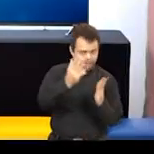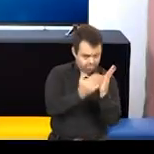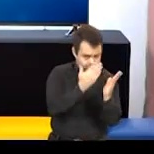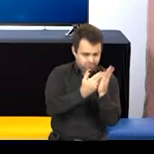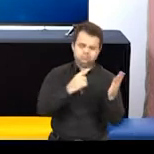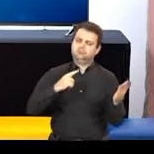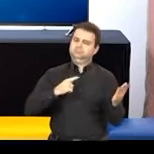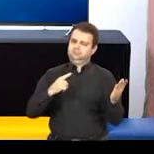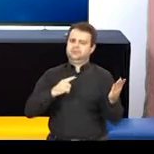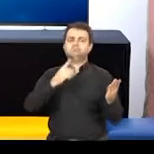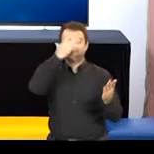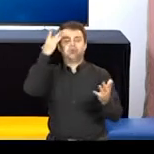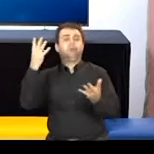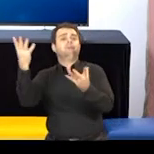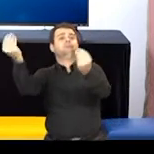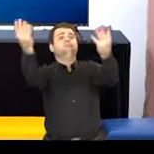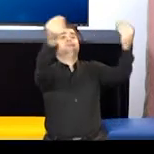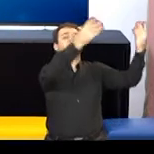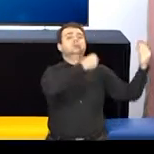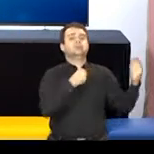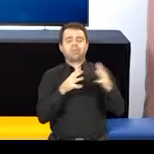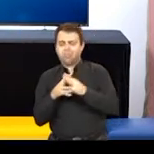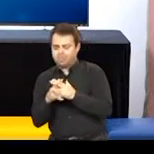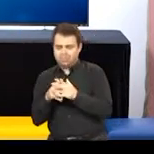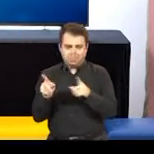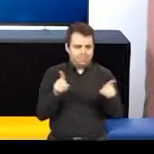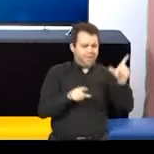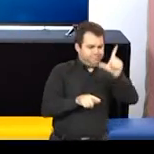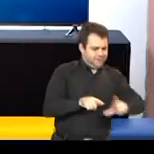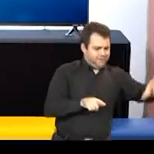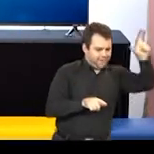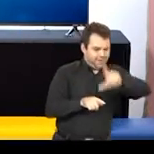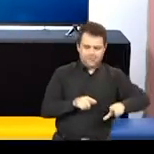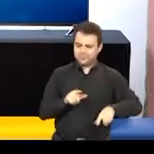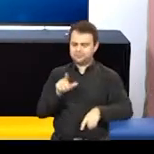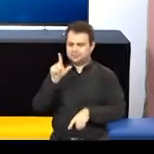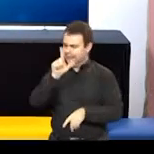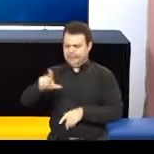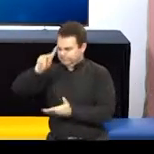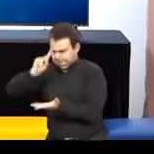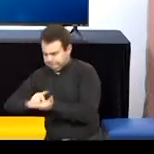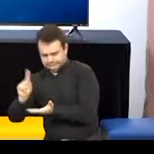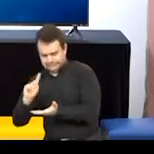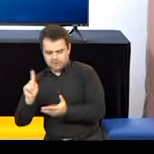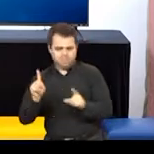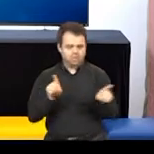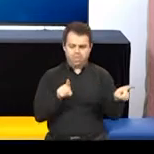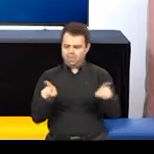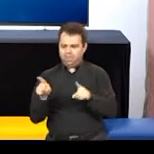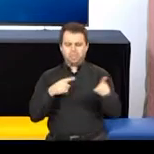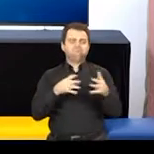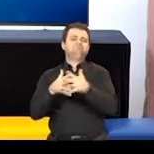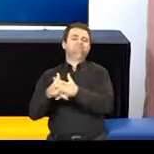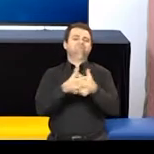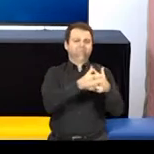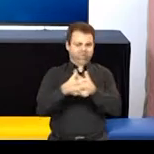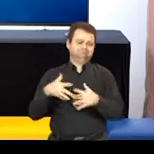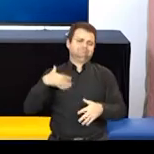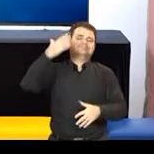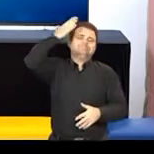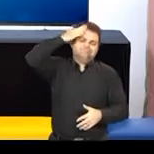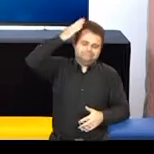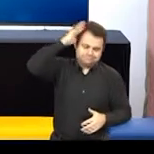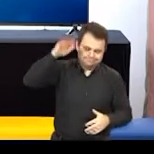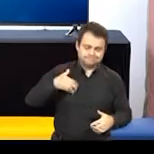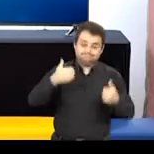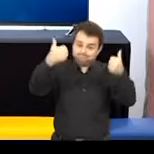e eu sei que muita gente não sabe diferenciar o que é um texto literário do que é um texto não literário. Vamos falar